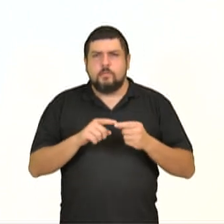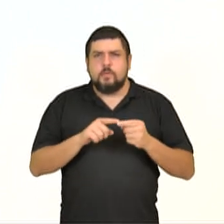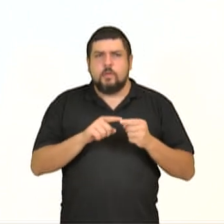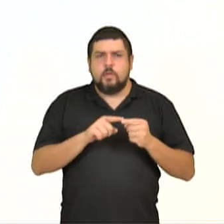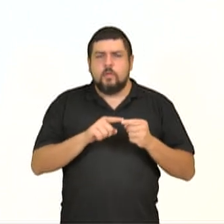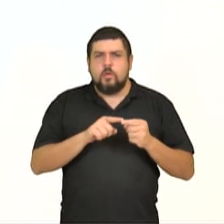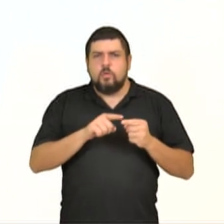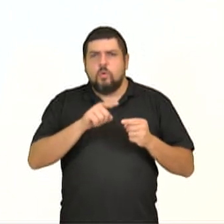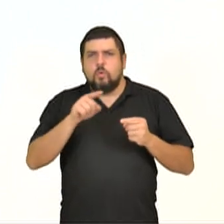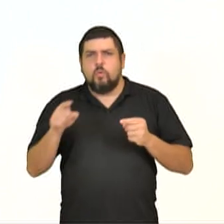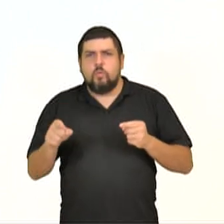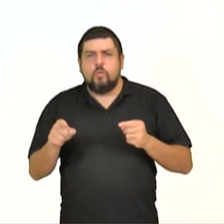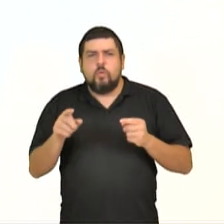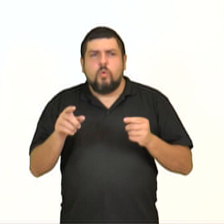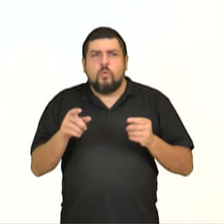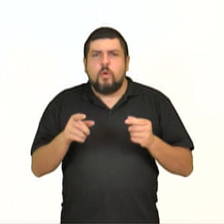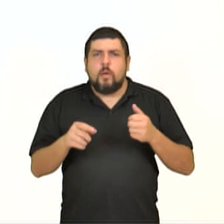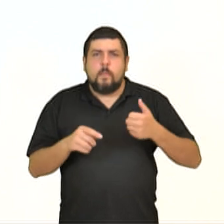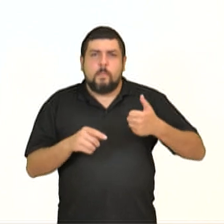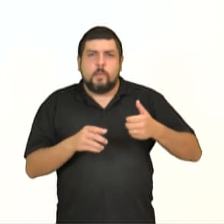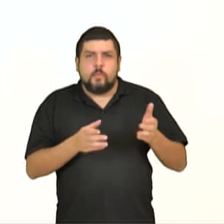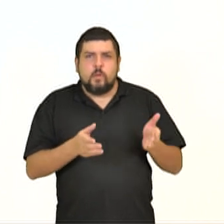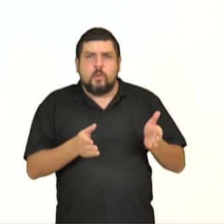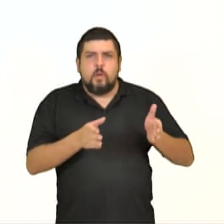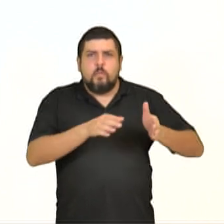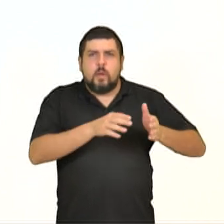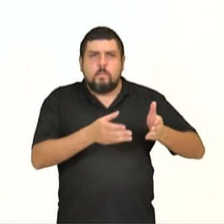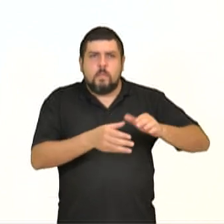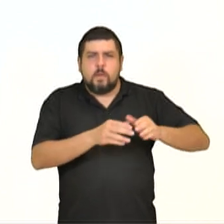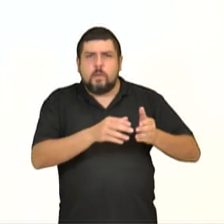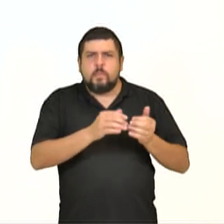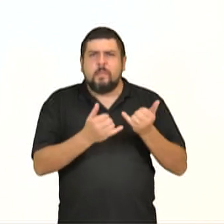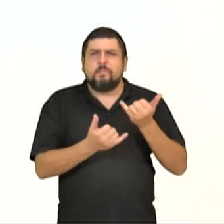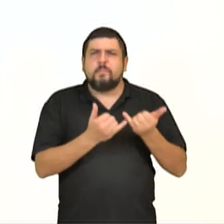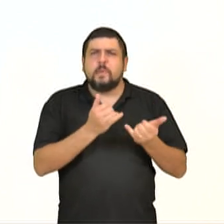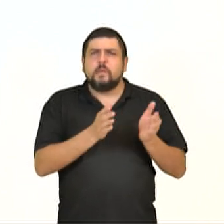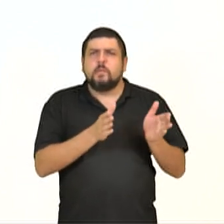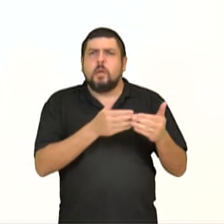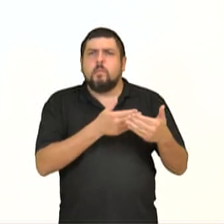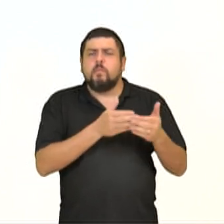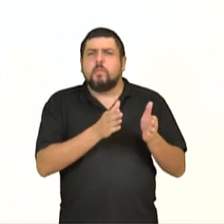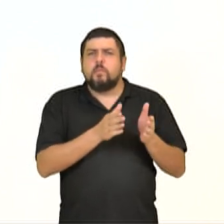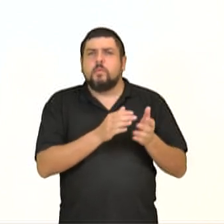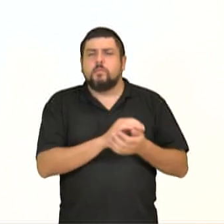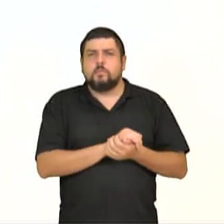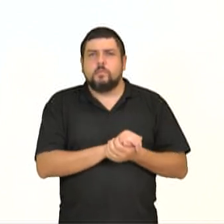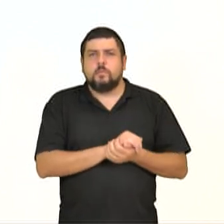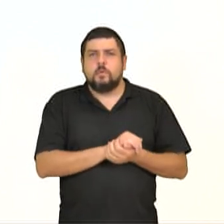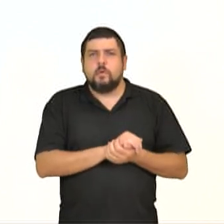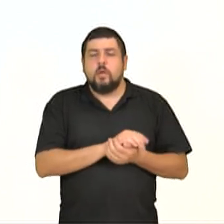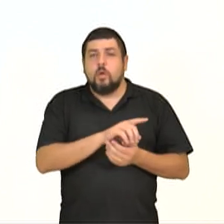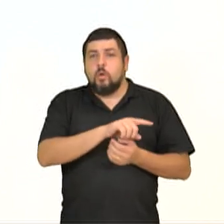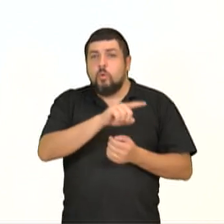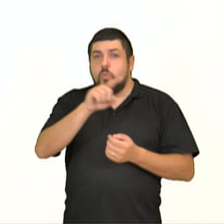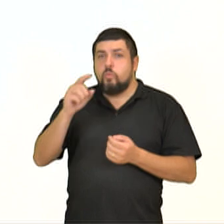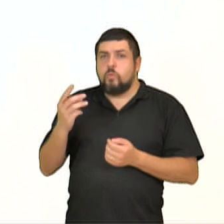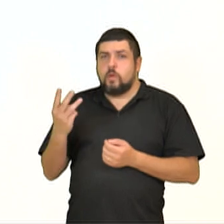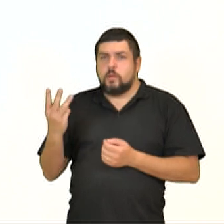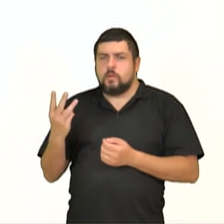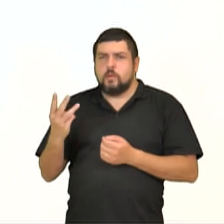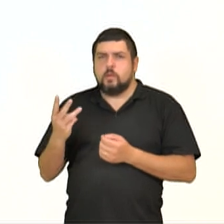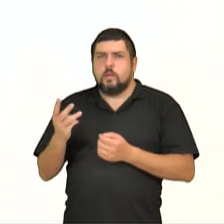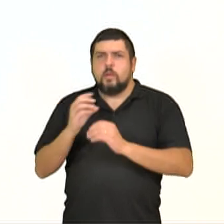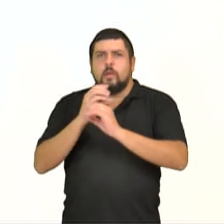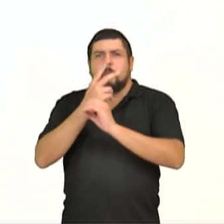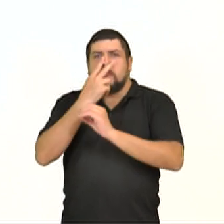dar uma impressão de cubo, não é? Pensa, ó, se eu montar isso daqui, vai me dar uma impressão de cubo. E essa daqui me dá uma impressão de cilindro.